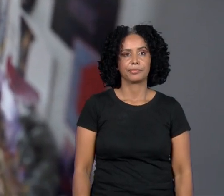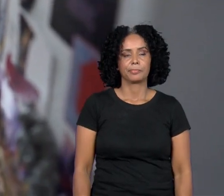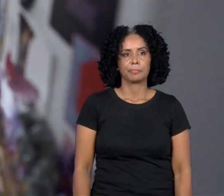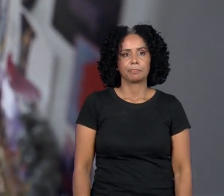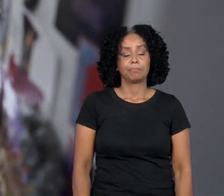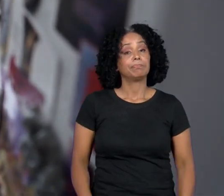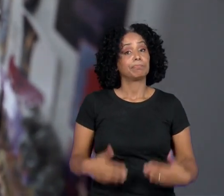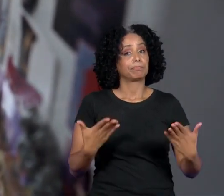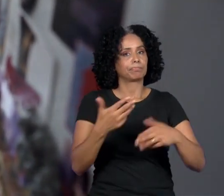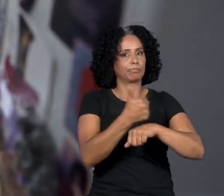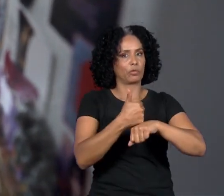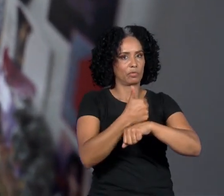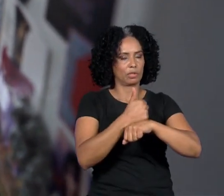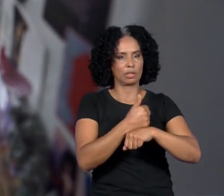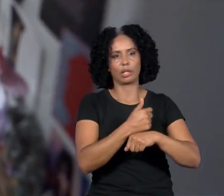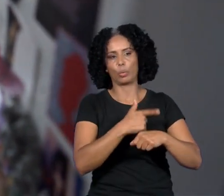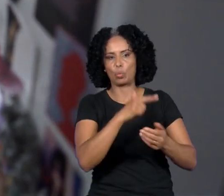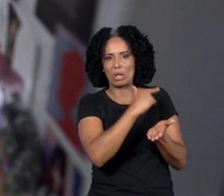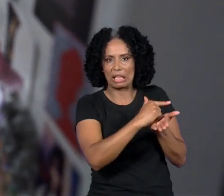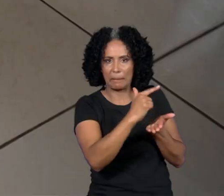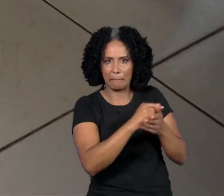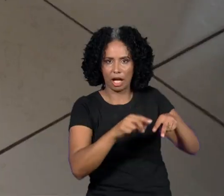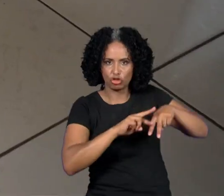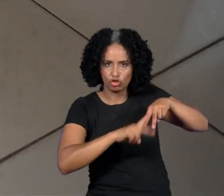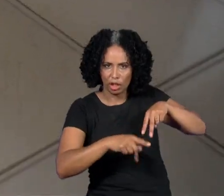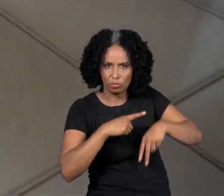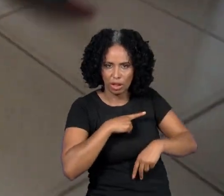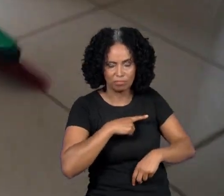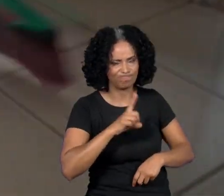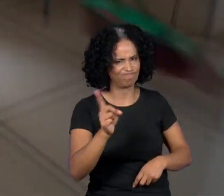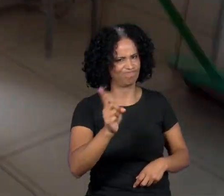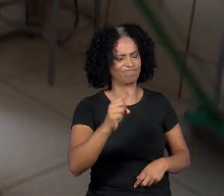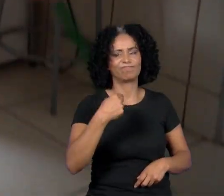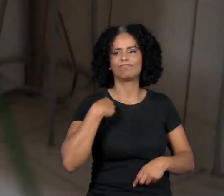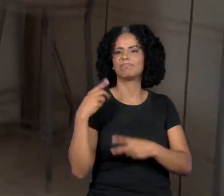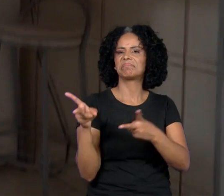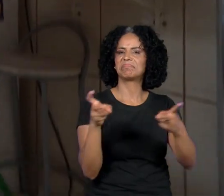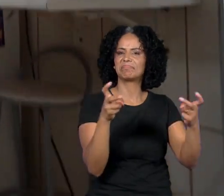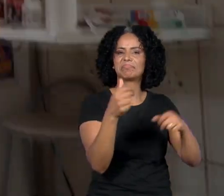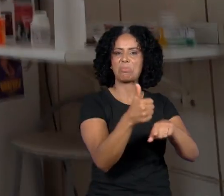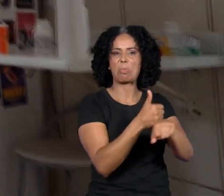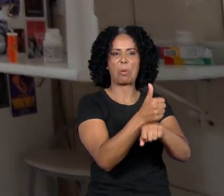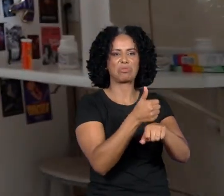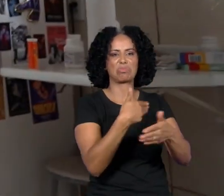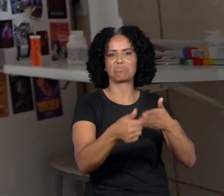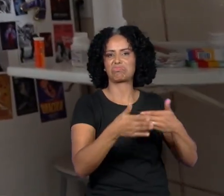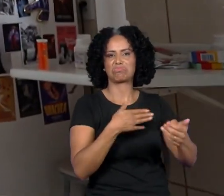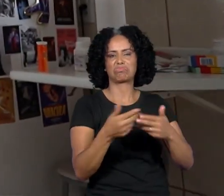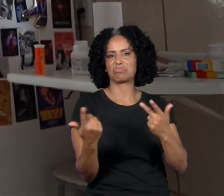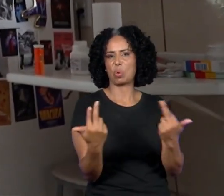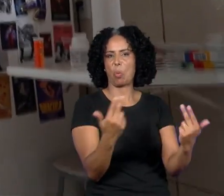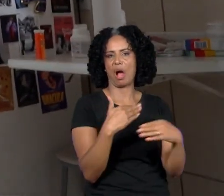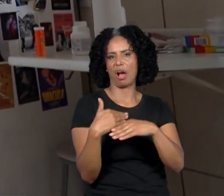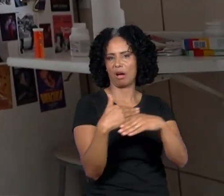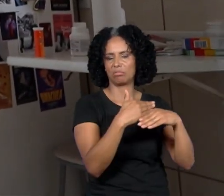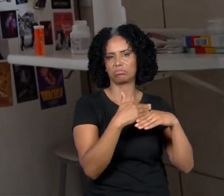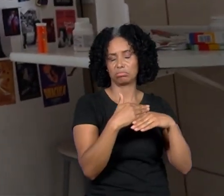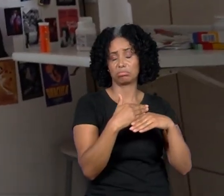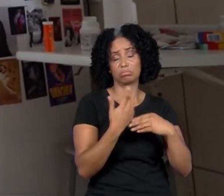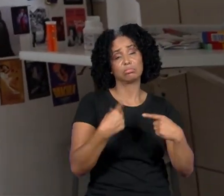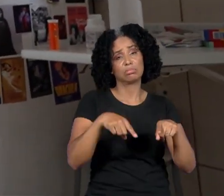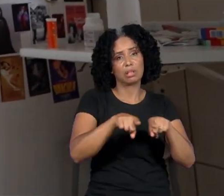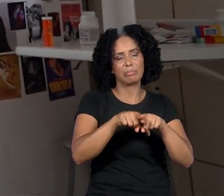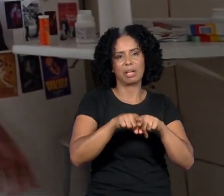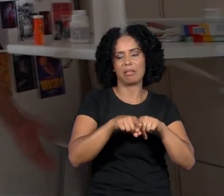Essa profissão da limpeza não tem gênero, eu sempre enxergo isso como uma profissão como qualquer outra. A questão de ter